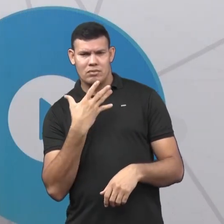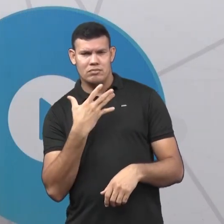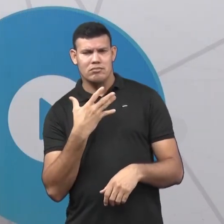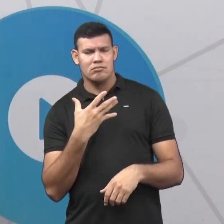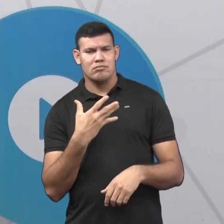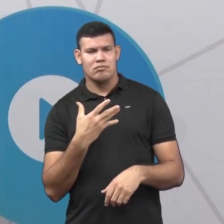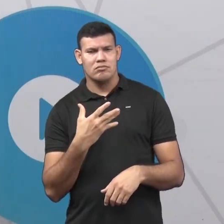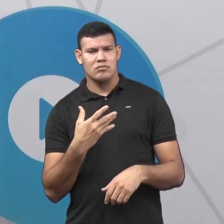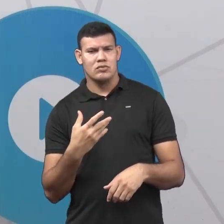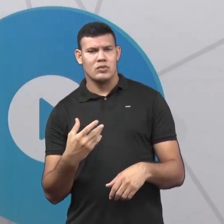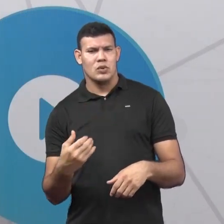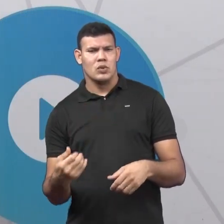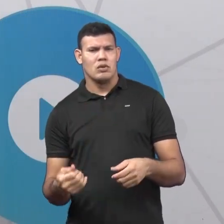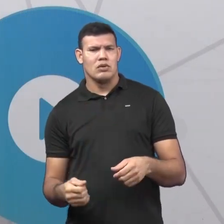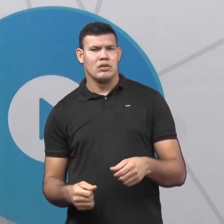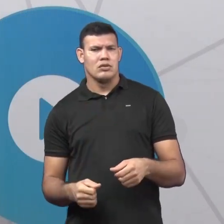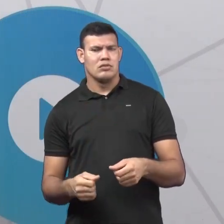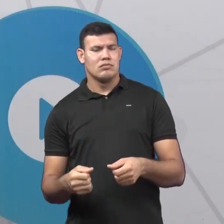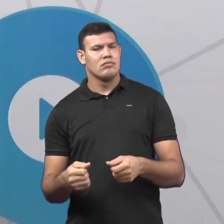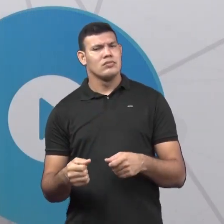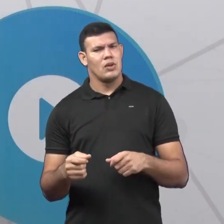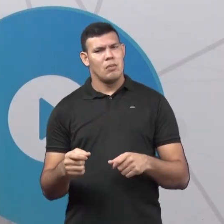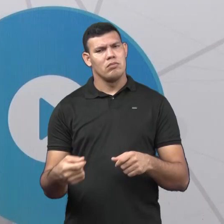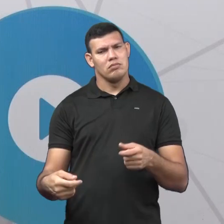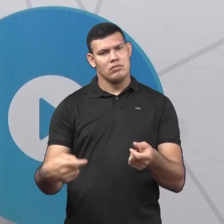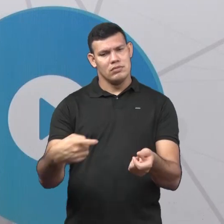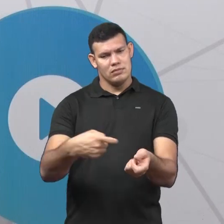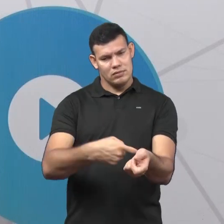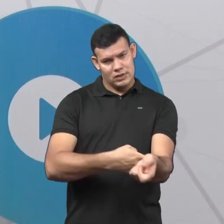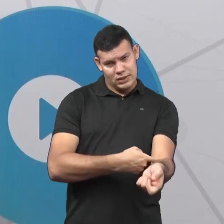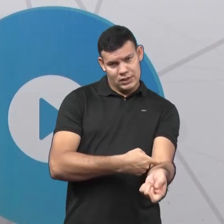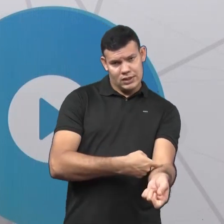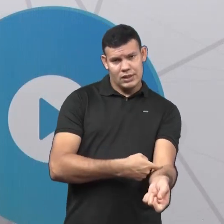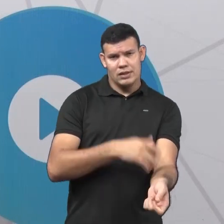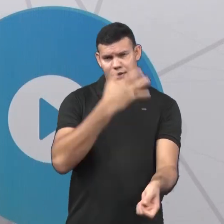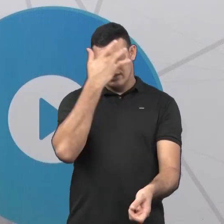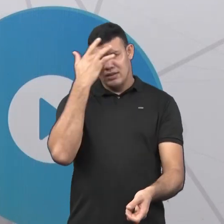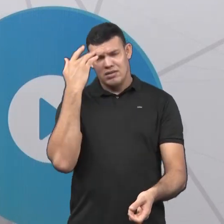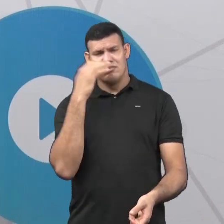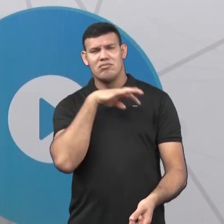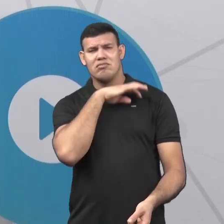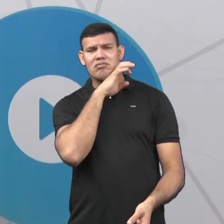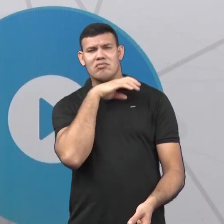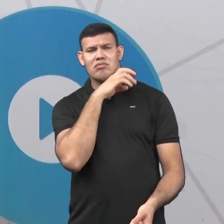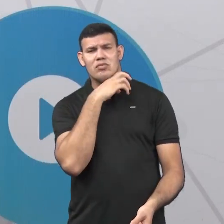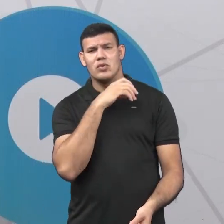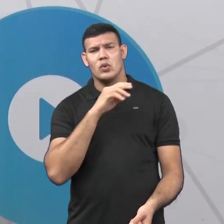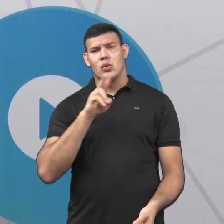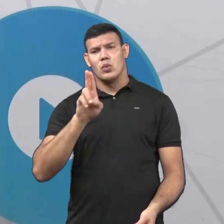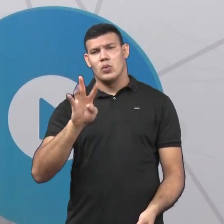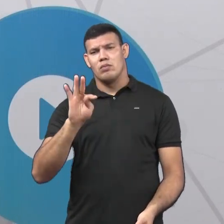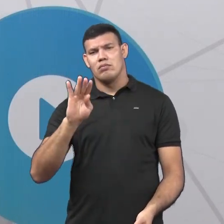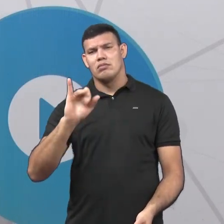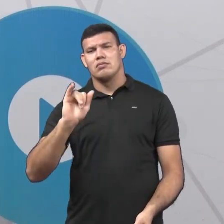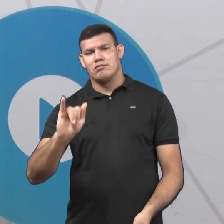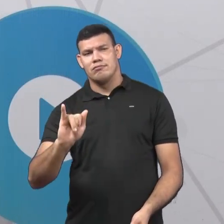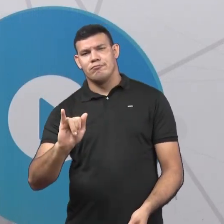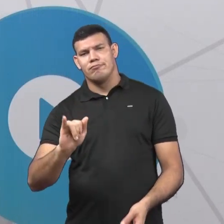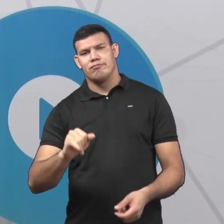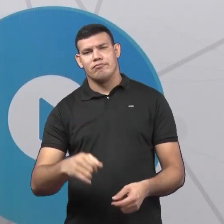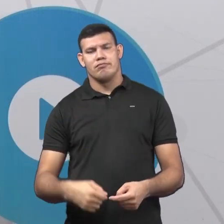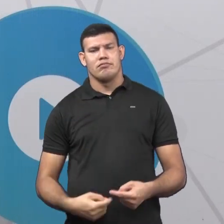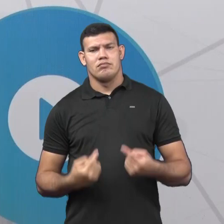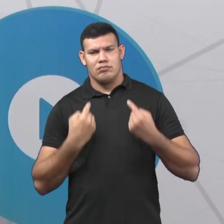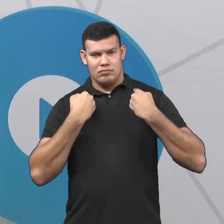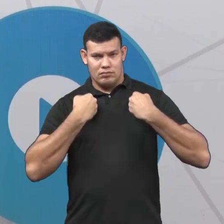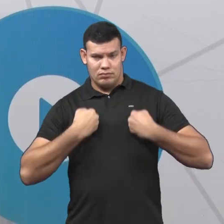em pessoas que estão em estado grave e que precisam de uma ajuda no sistema imunológico para tentar